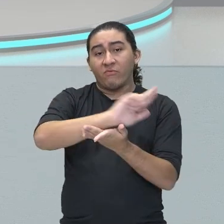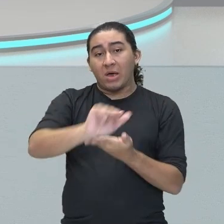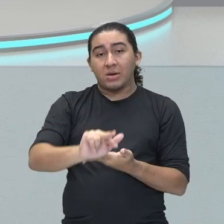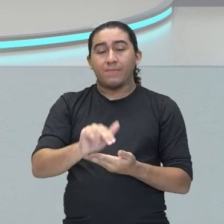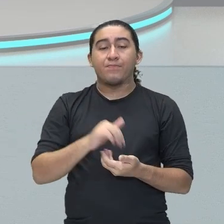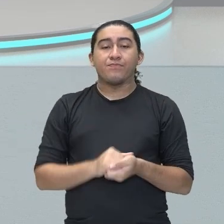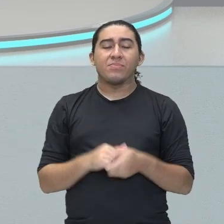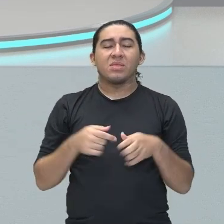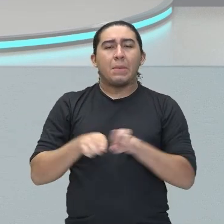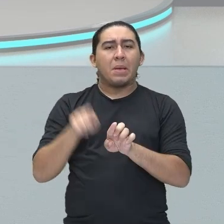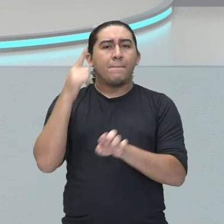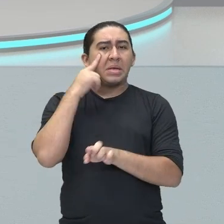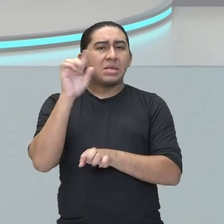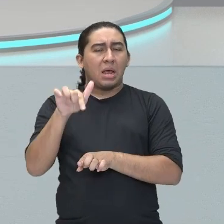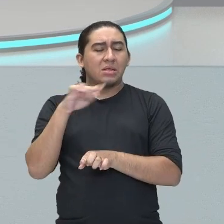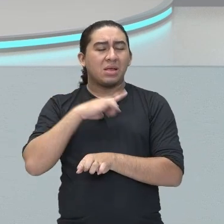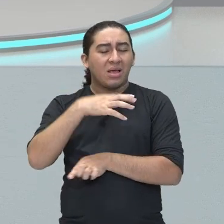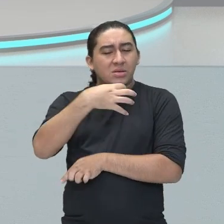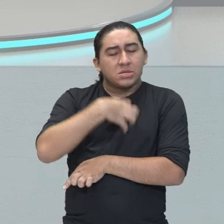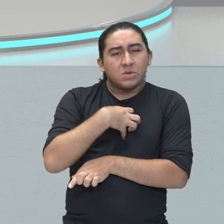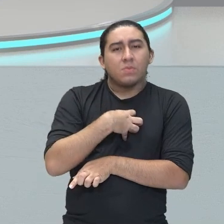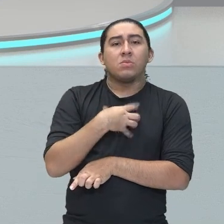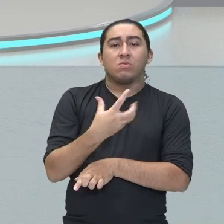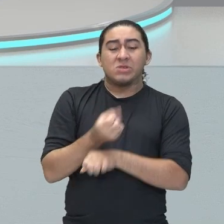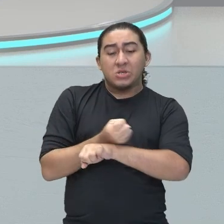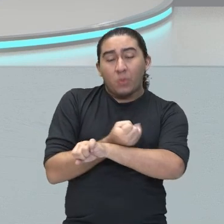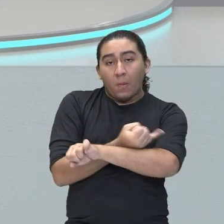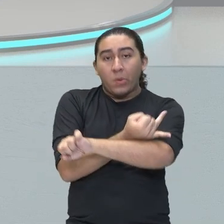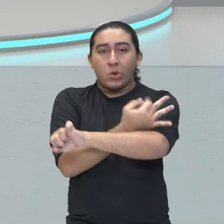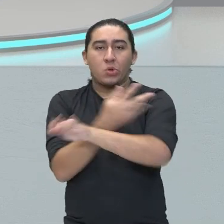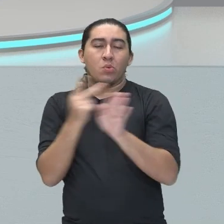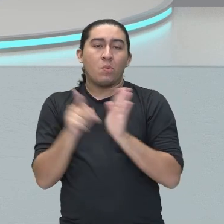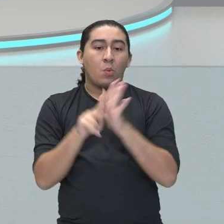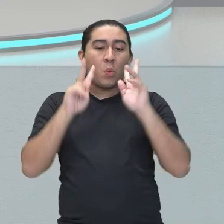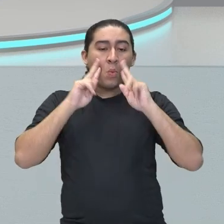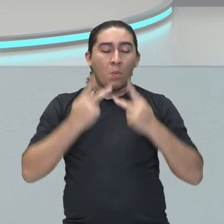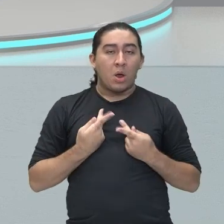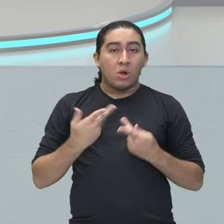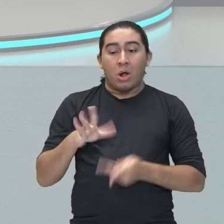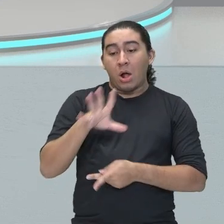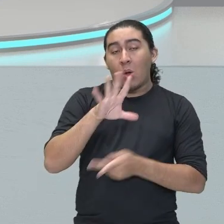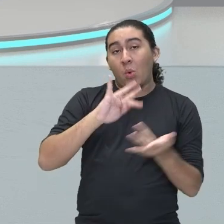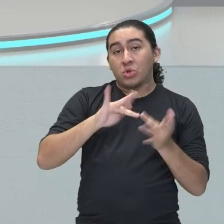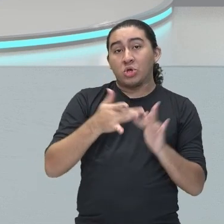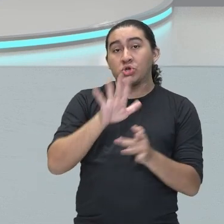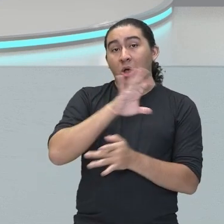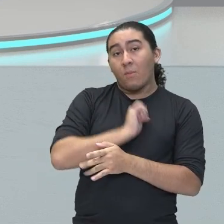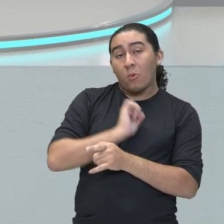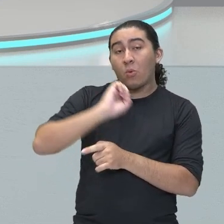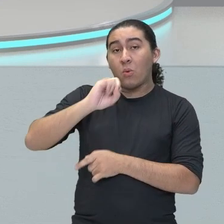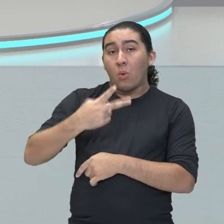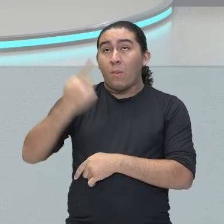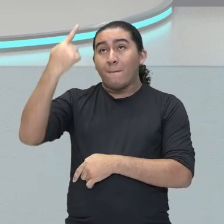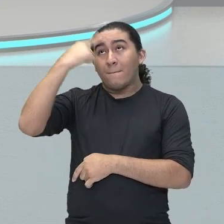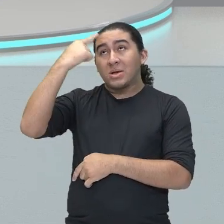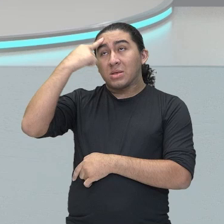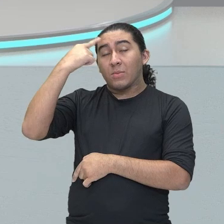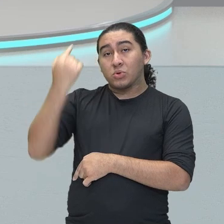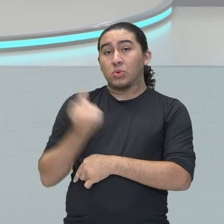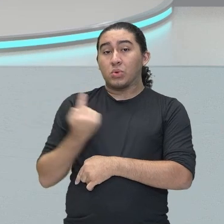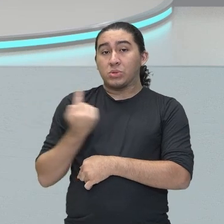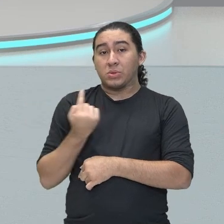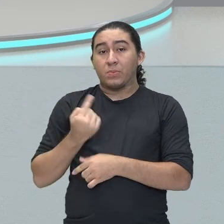para escrever sobre os dramas humanos, sejam amorosos ou existenciais.